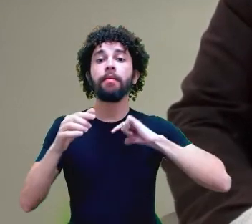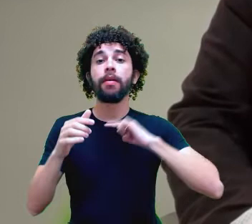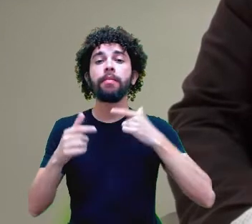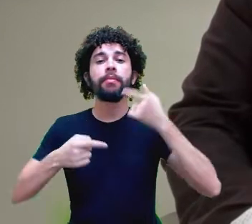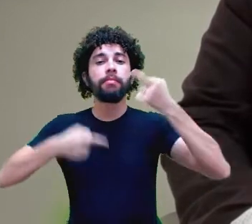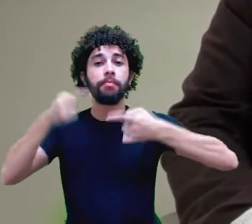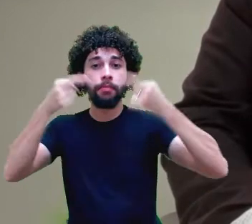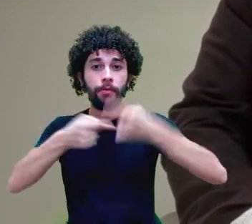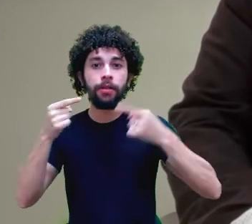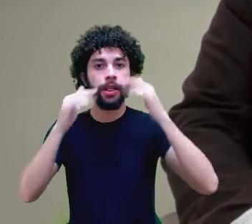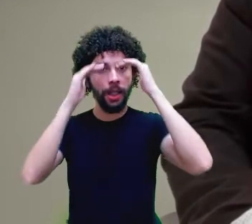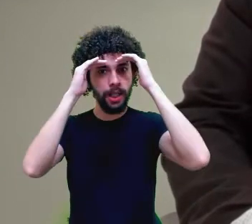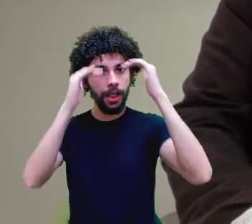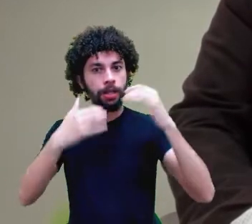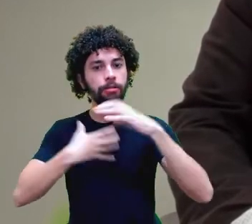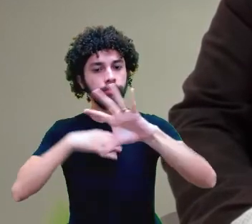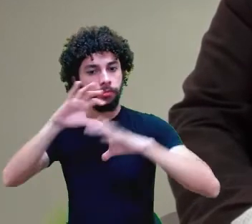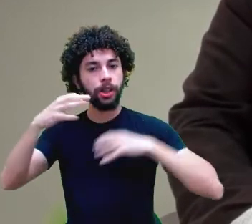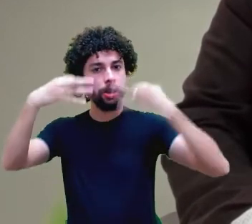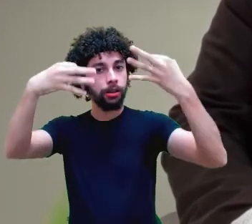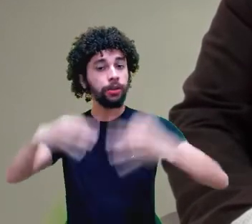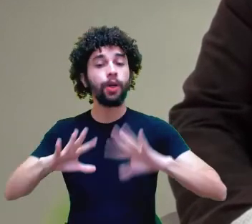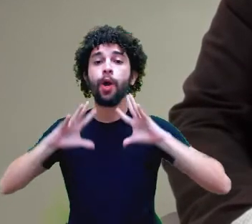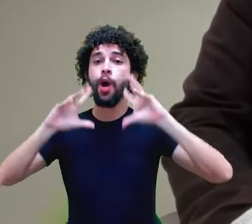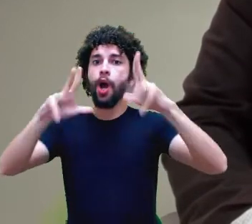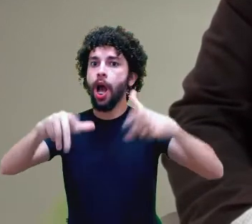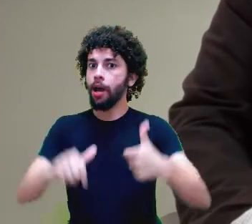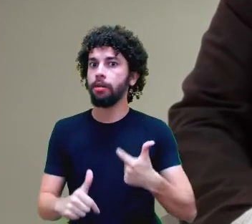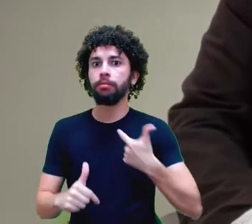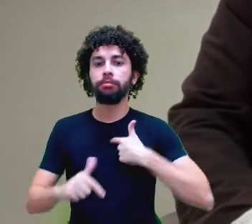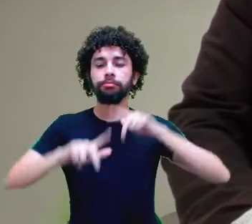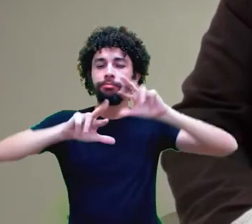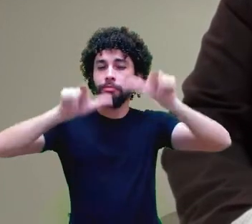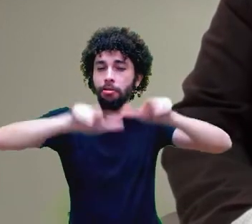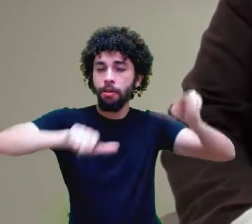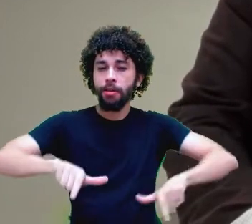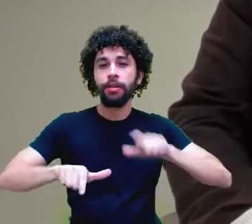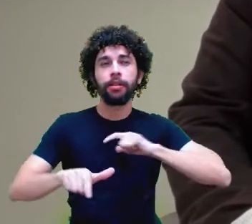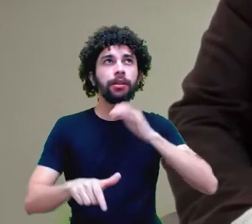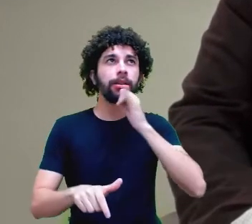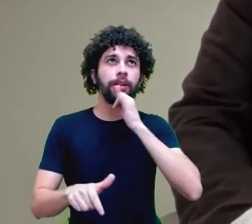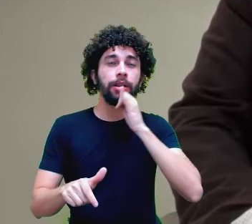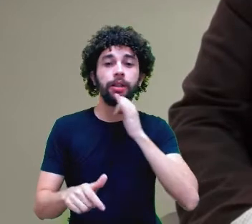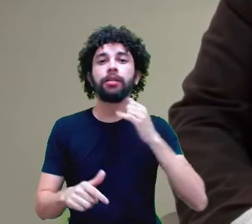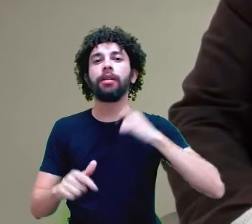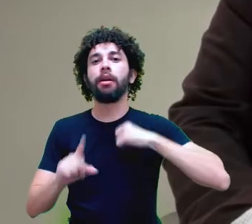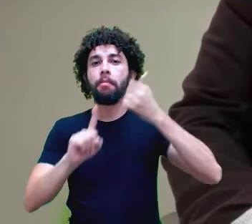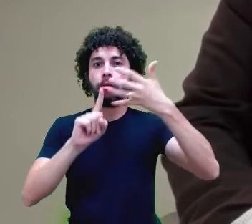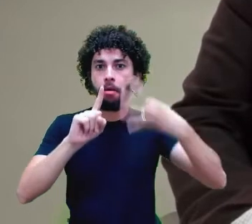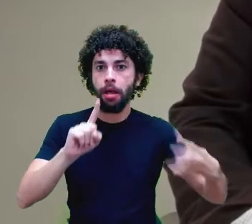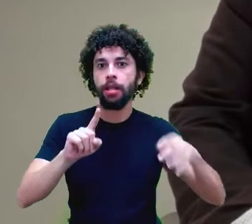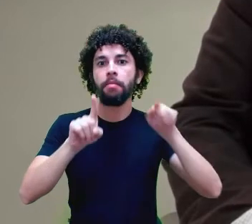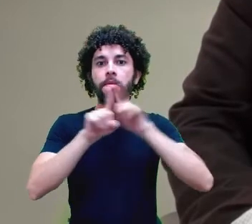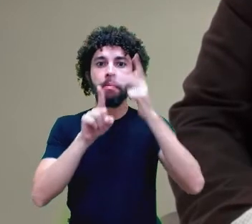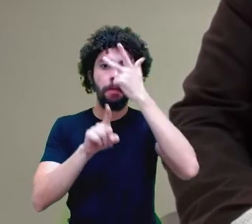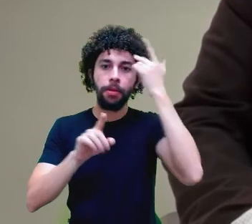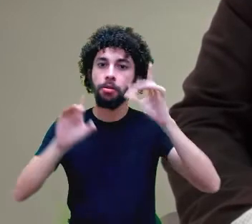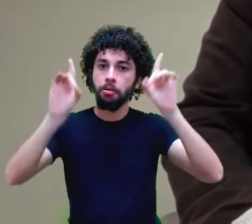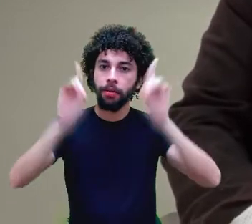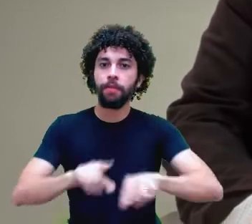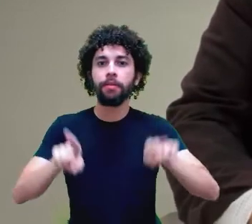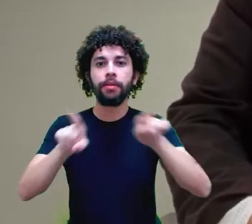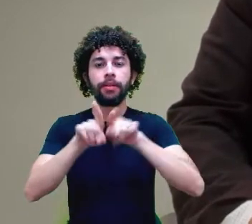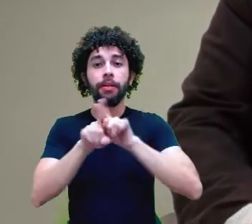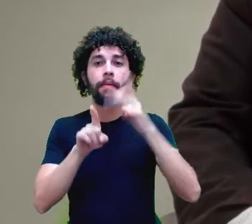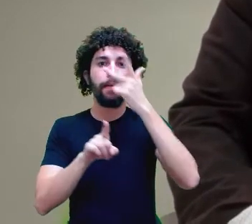e apostar em políticas de respeito, empatia, justiça a toda a diversidade, incluindo nossa comunidade